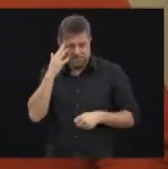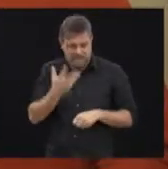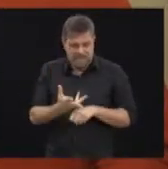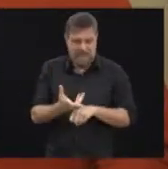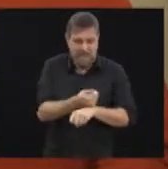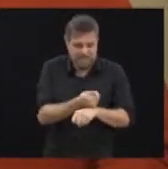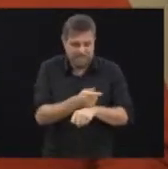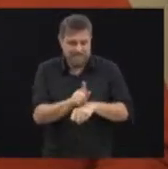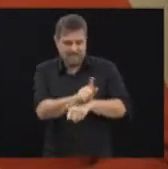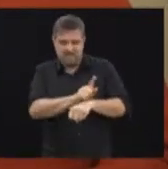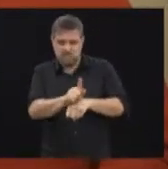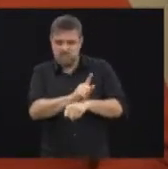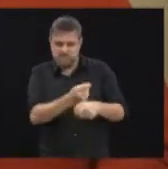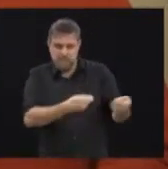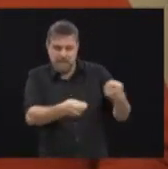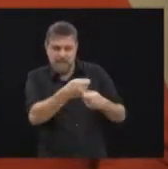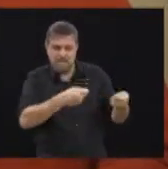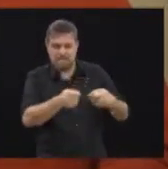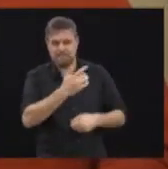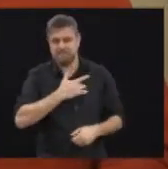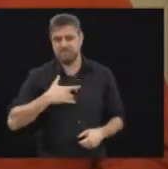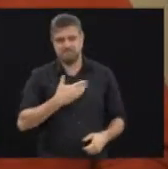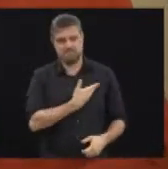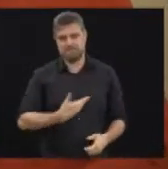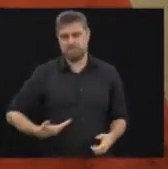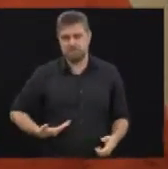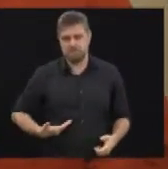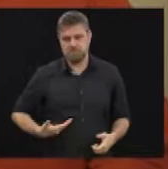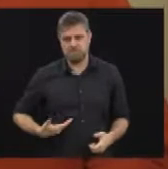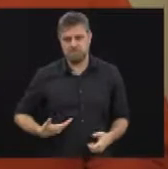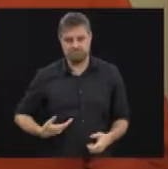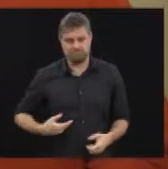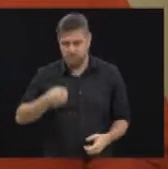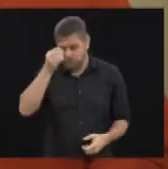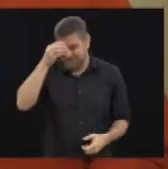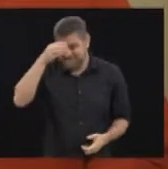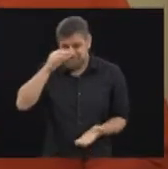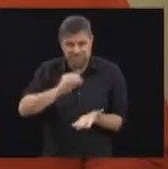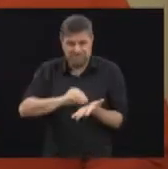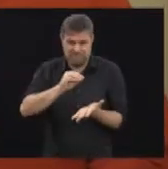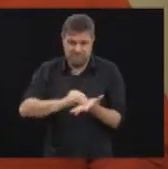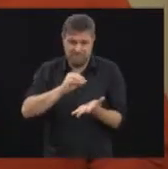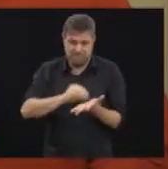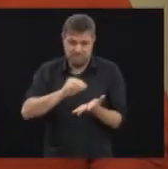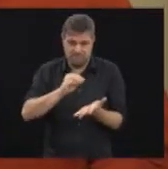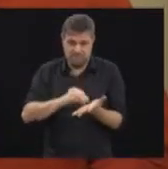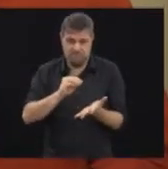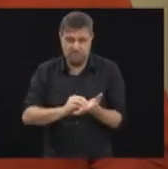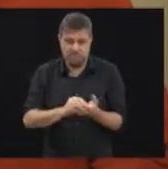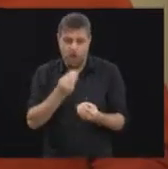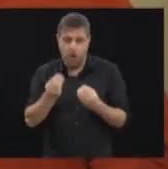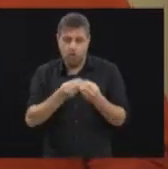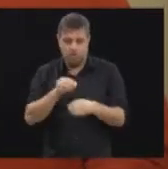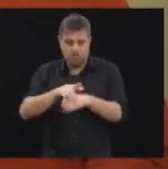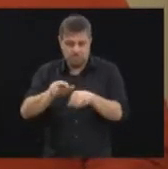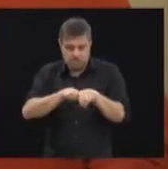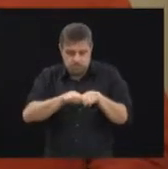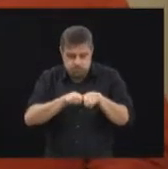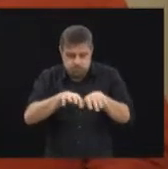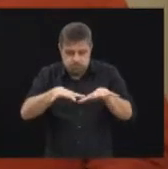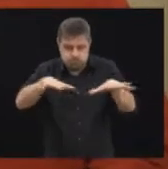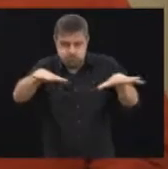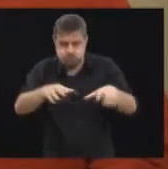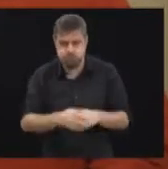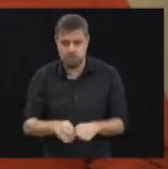médico tenha habilidades de gestão e tenha conhecimento em algumas áreas,